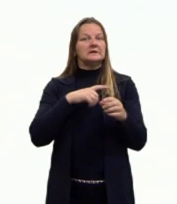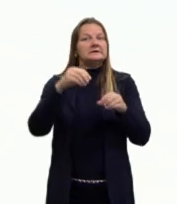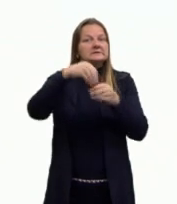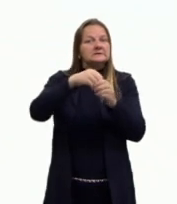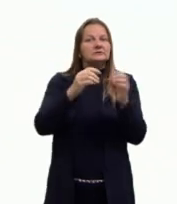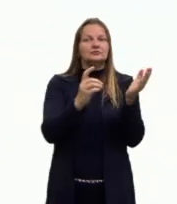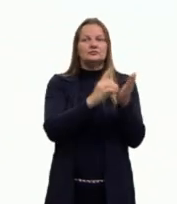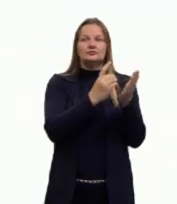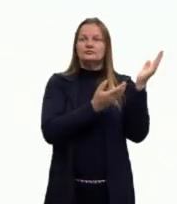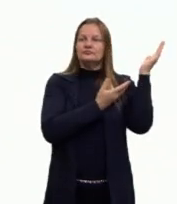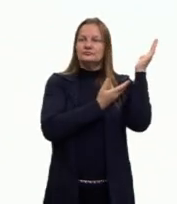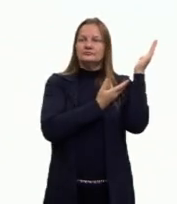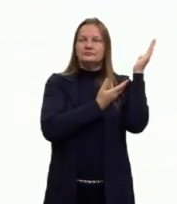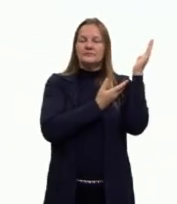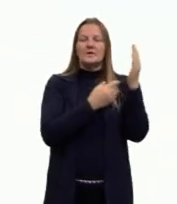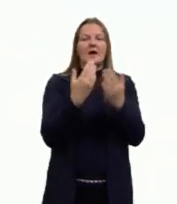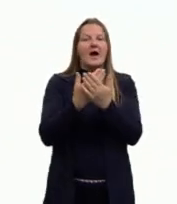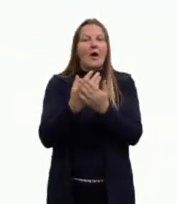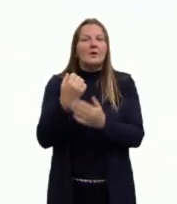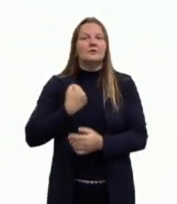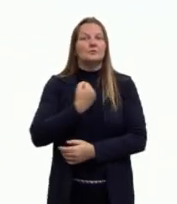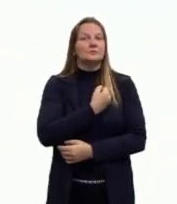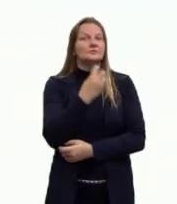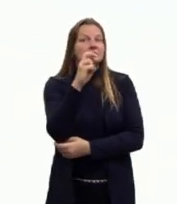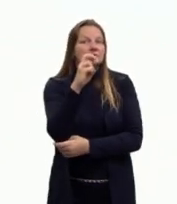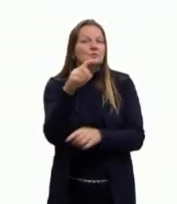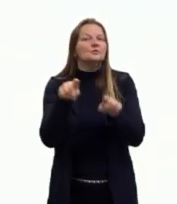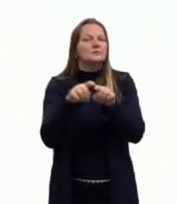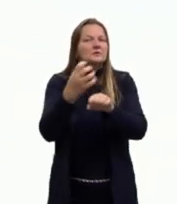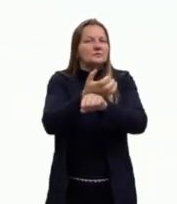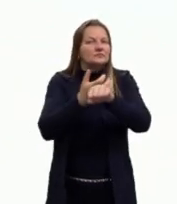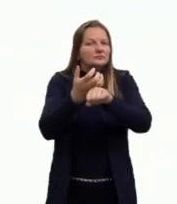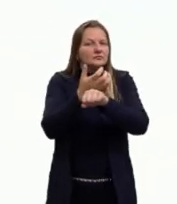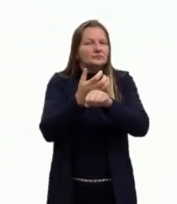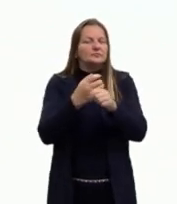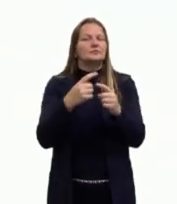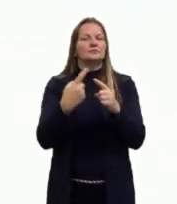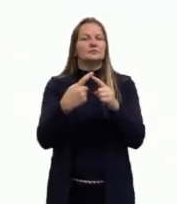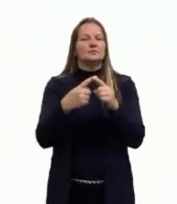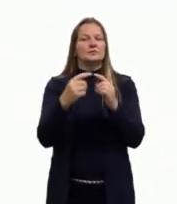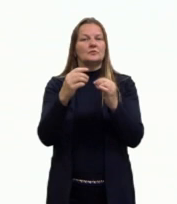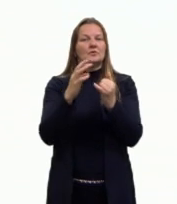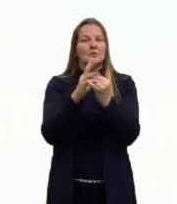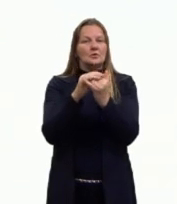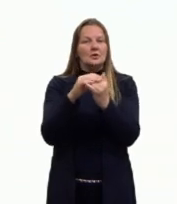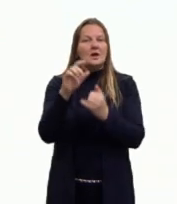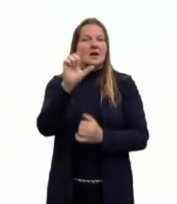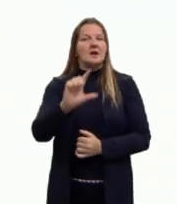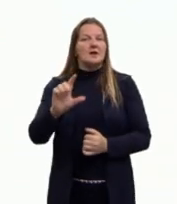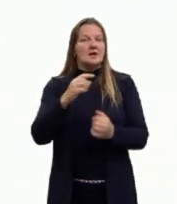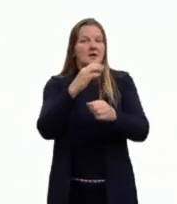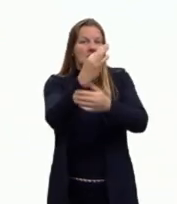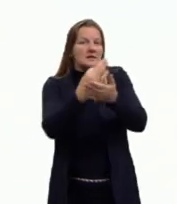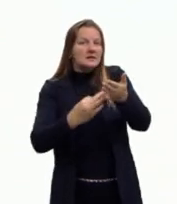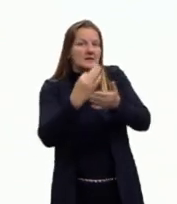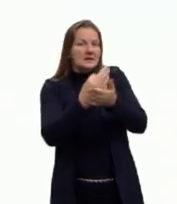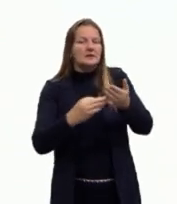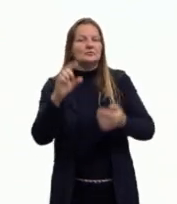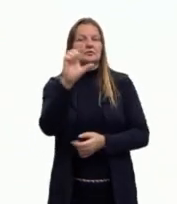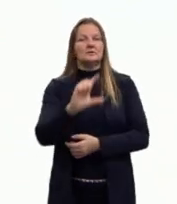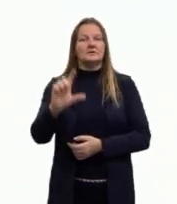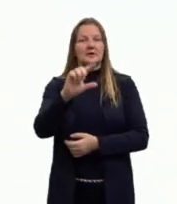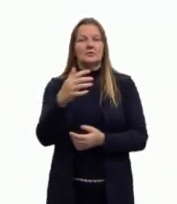lembrá-los que lá na aula 5 onde a gente fala sobre texto literário não literário a gente fala aí sobre as abordagens